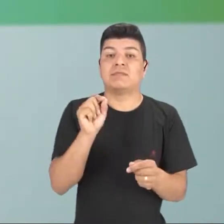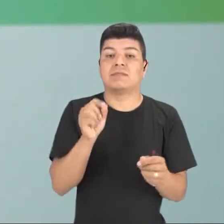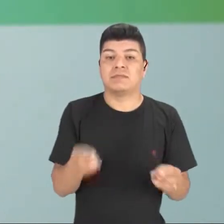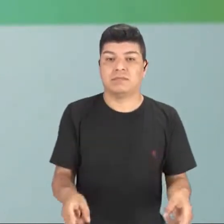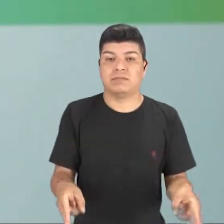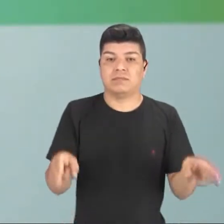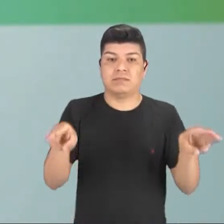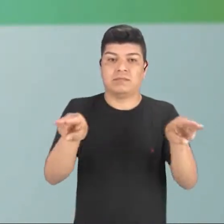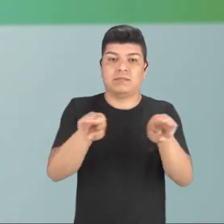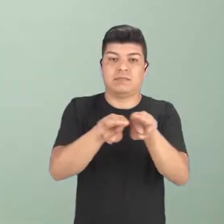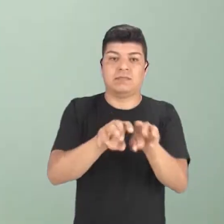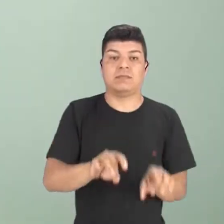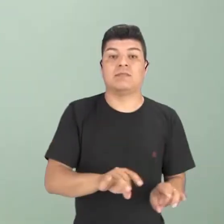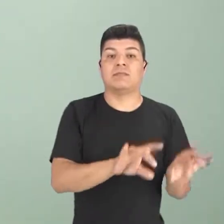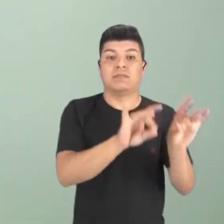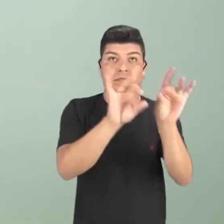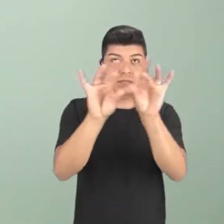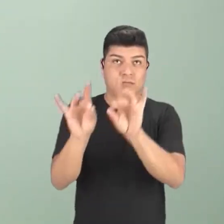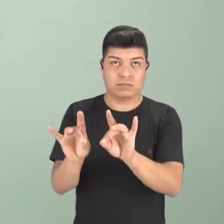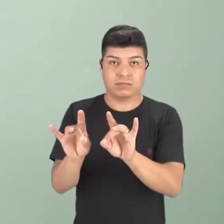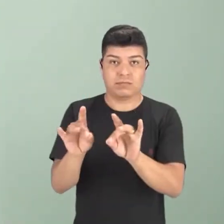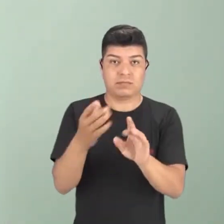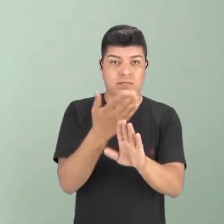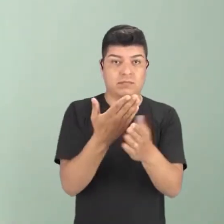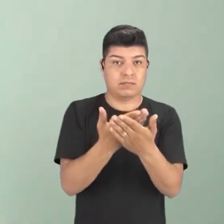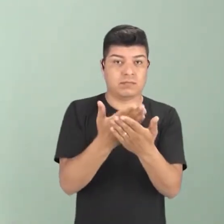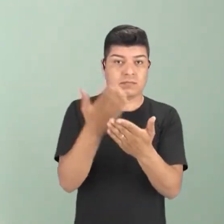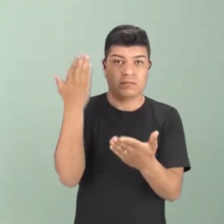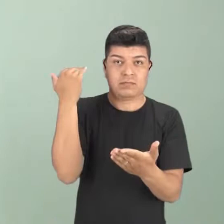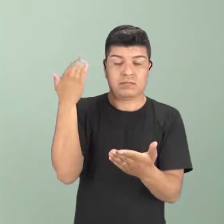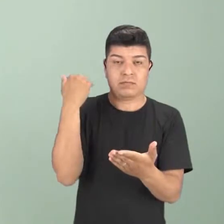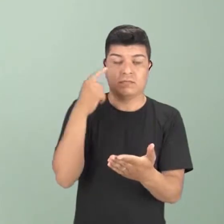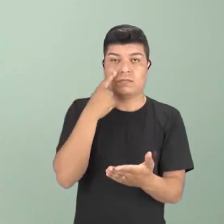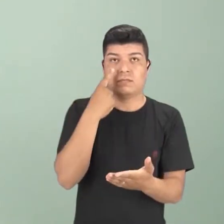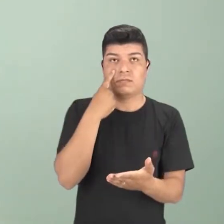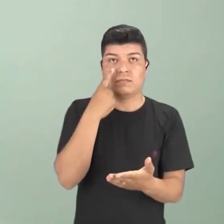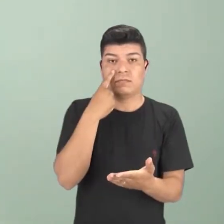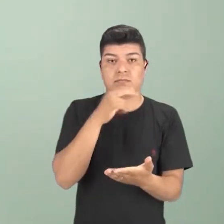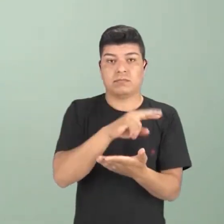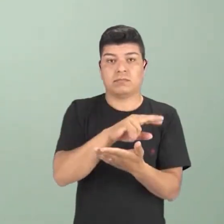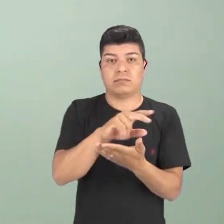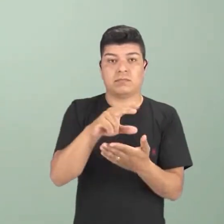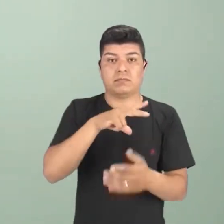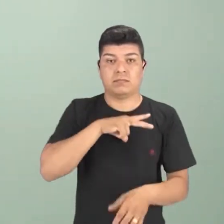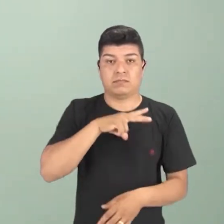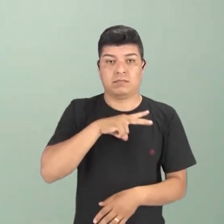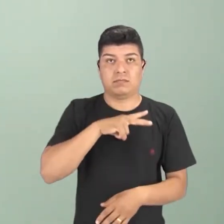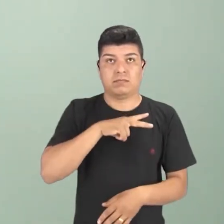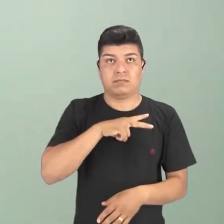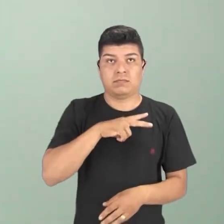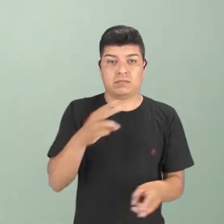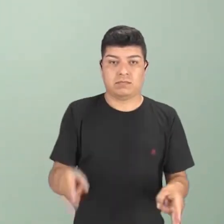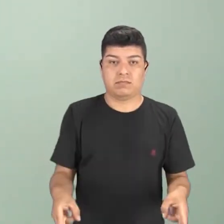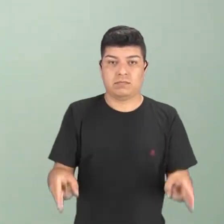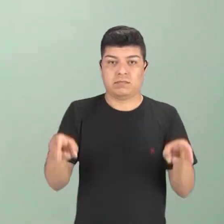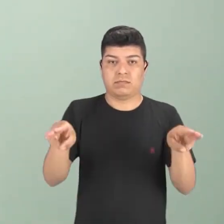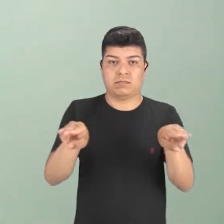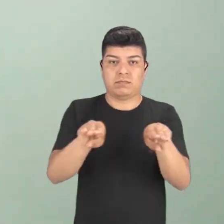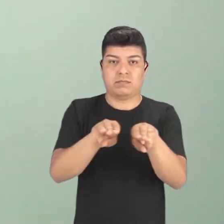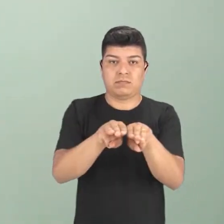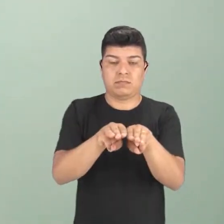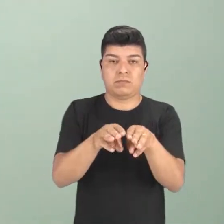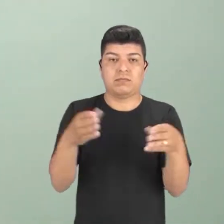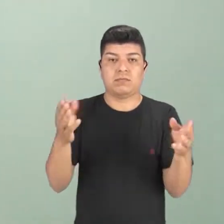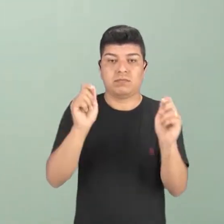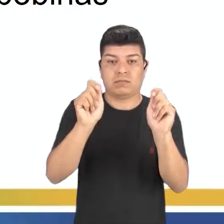vamos tratar especificamente. Na aula anterior a gente viu várias particularidades do campo magnético e